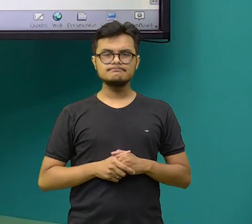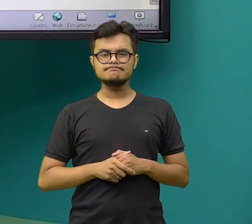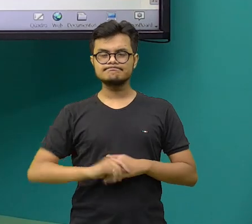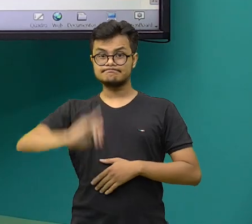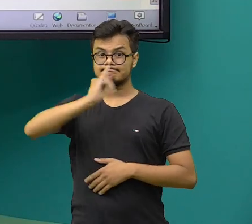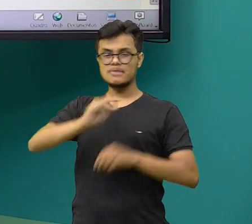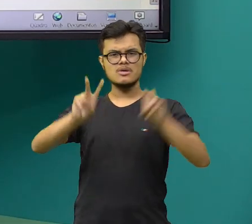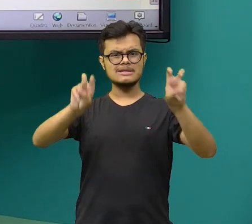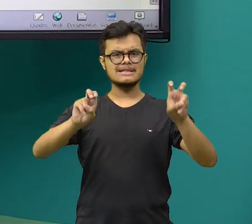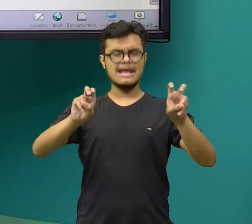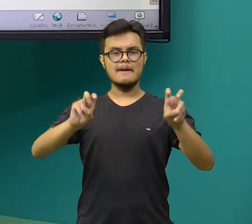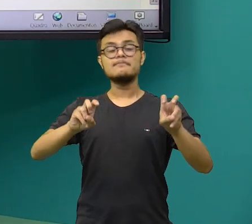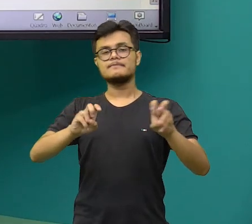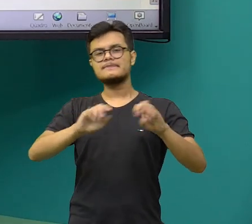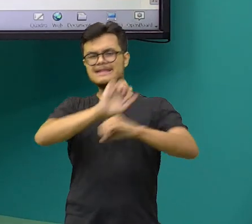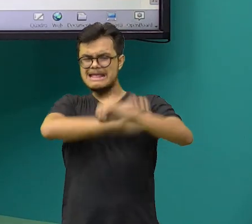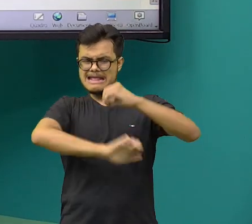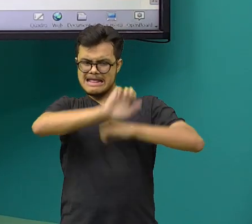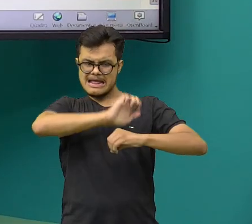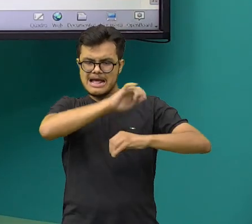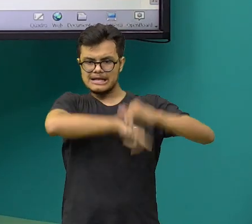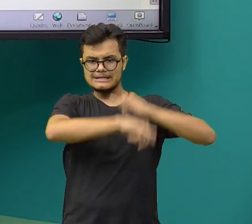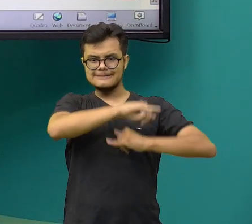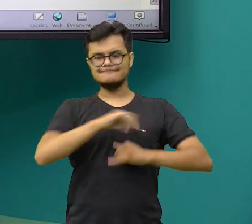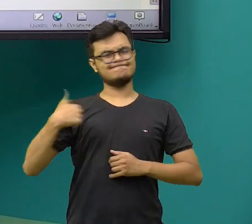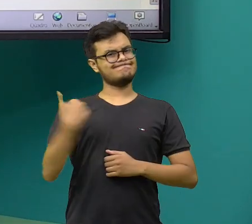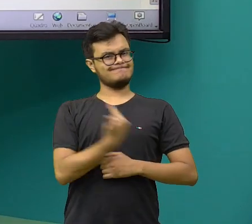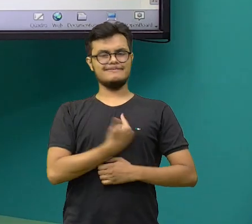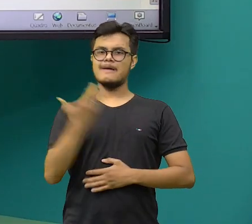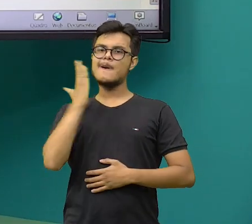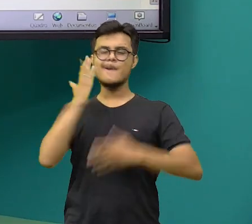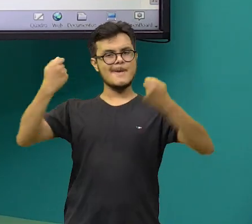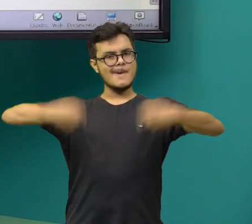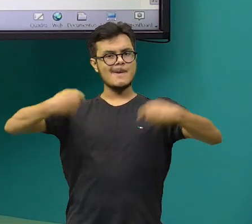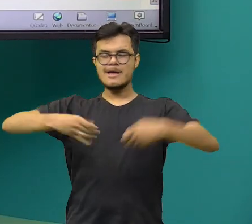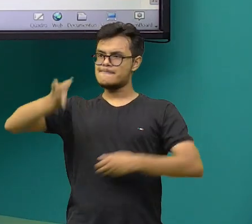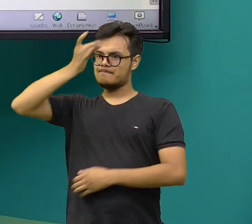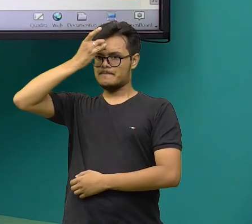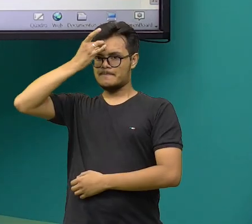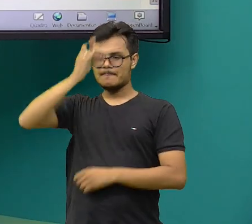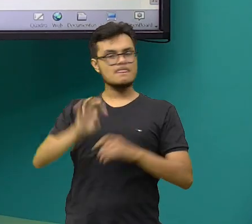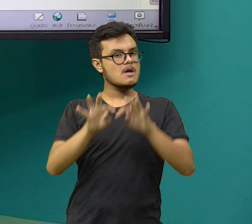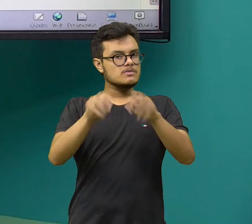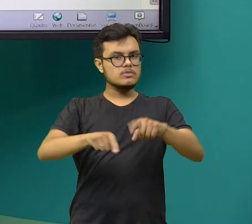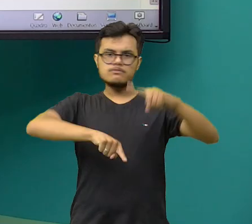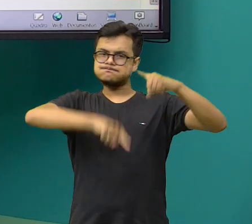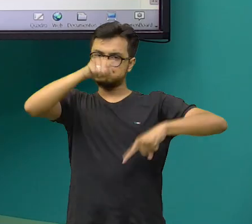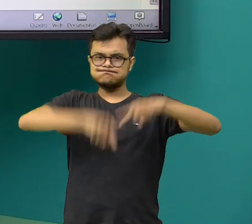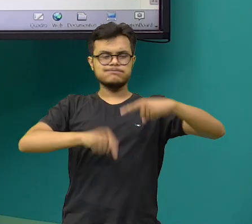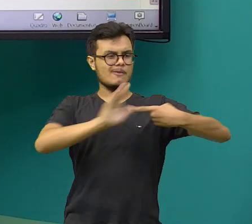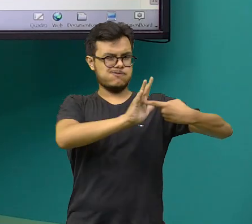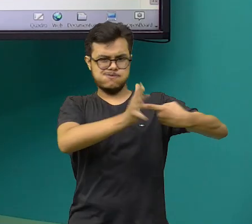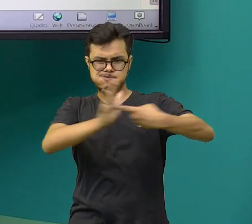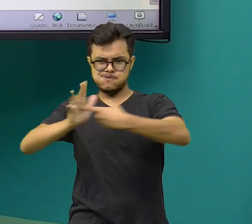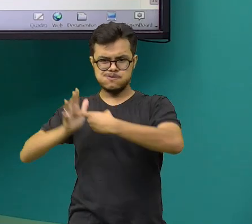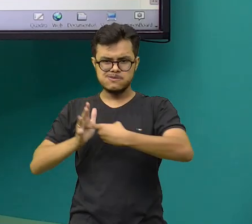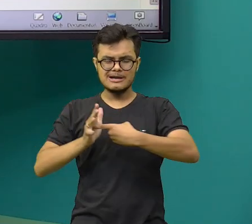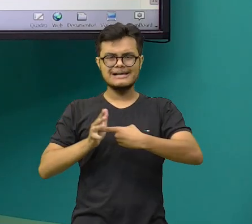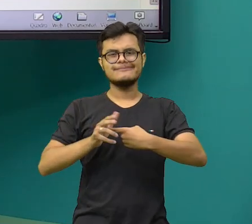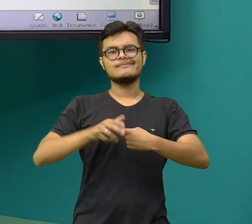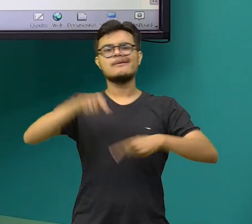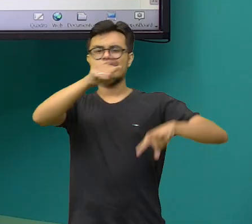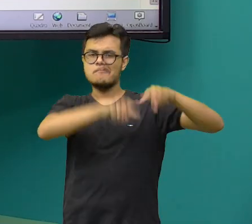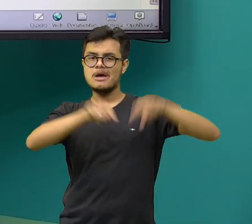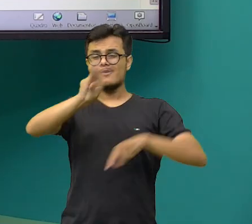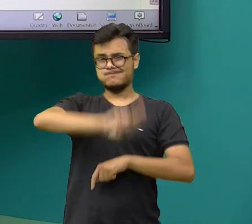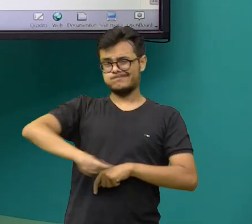Assunto que nós somos totalmente dependentes, porque todo equipamento eletrônico funciona a partir de